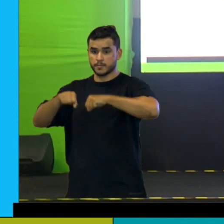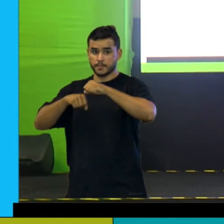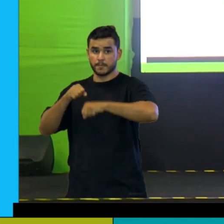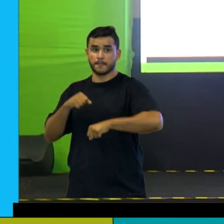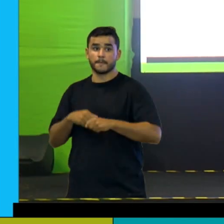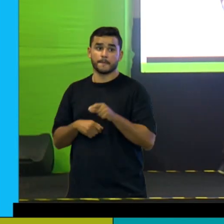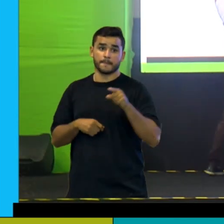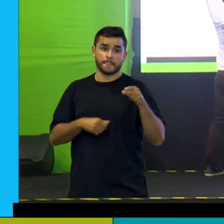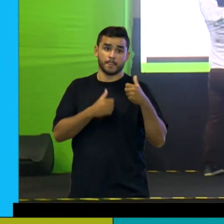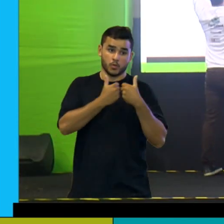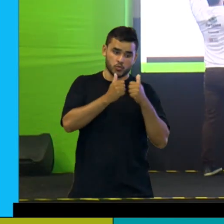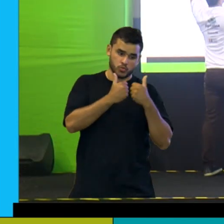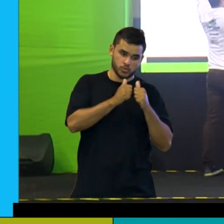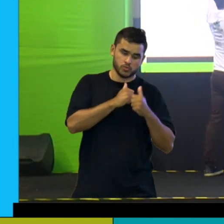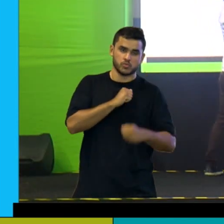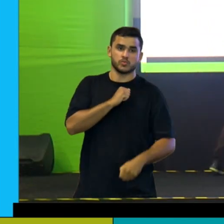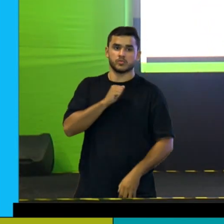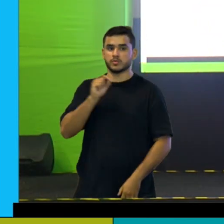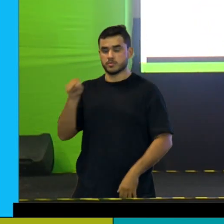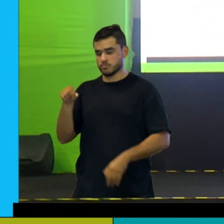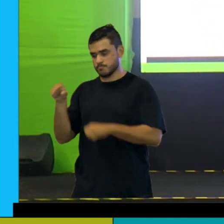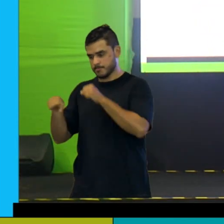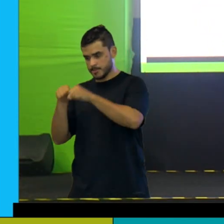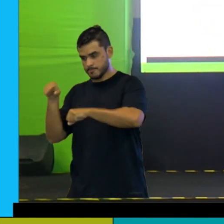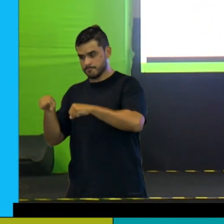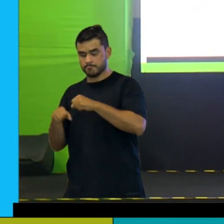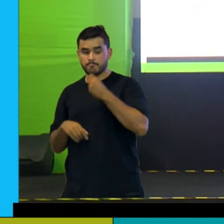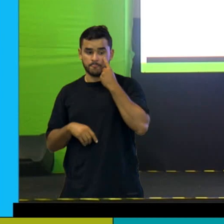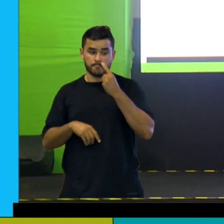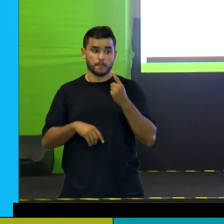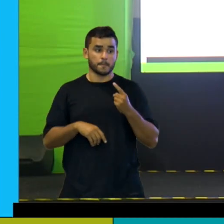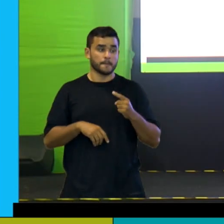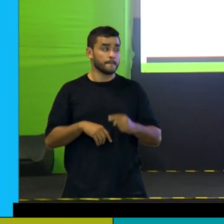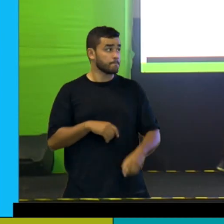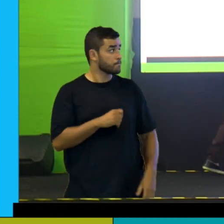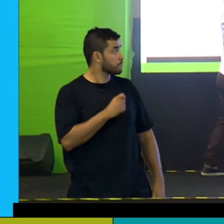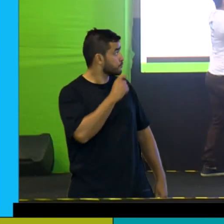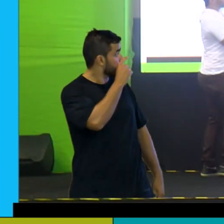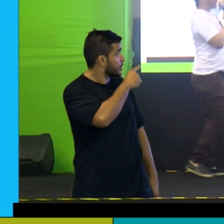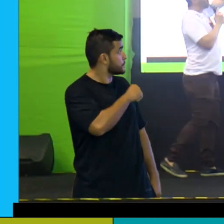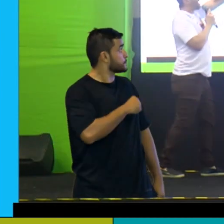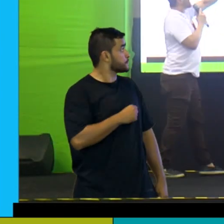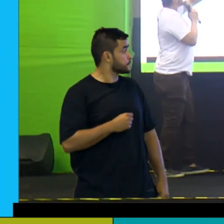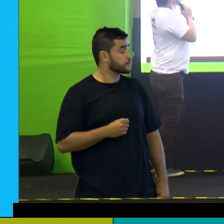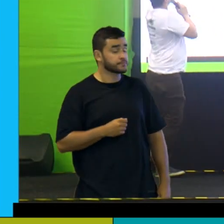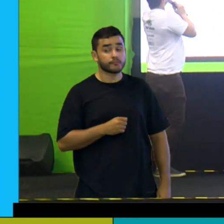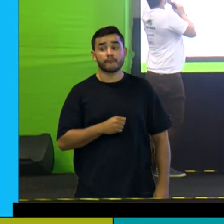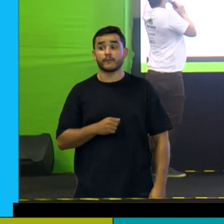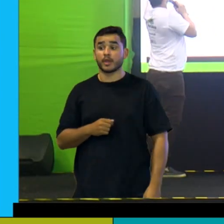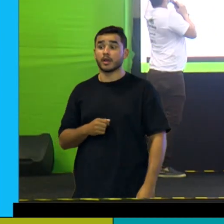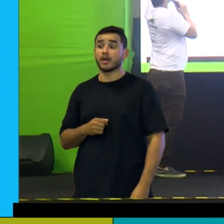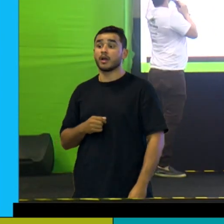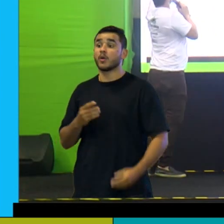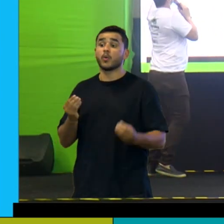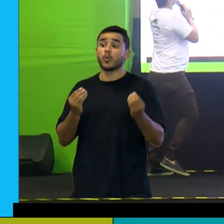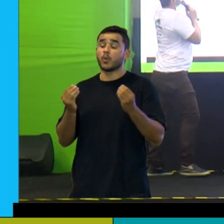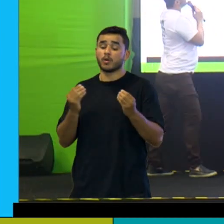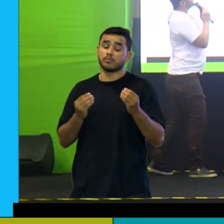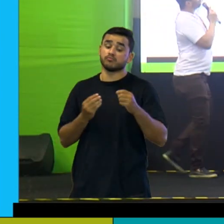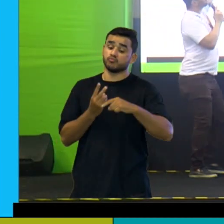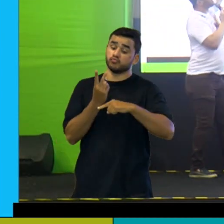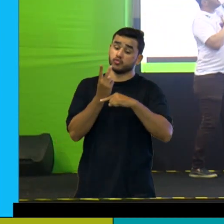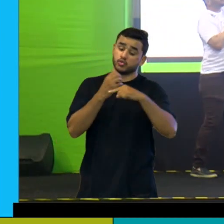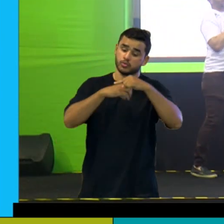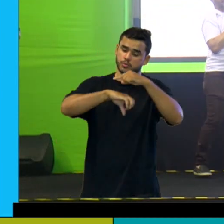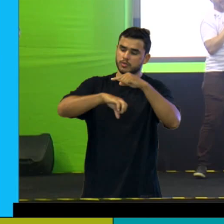ônibus, tá? Aqui é ônibus, ó, ônibus. E aqui, 3 da bicicleta por 15. Aí eu tenho que comparar 2 sobre 9